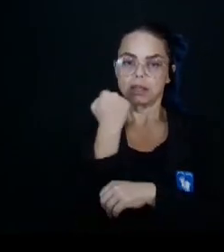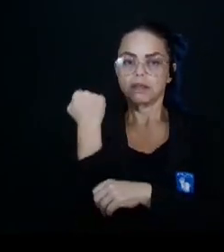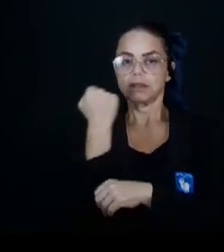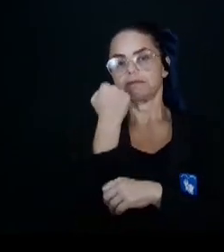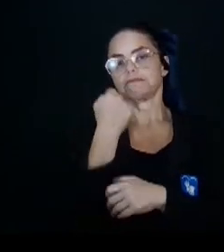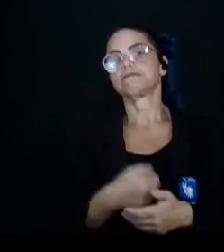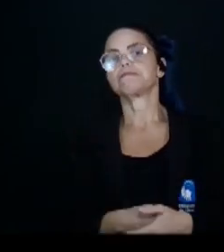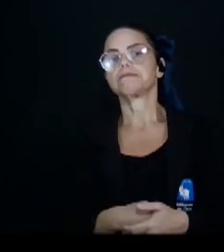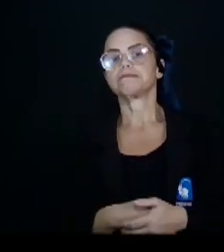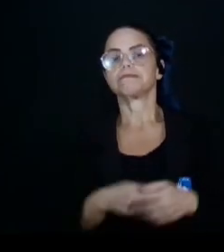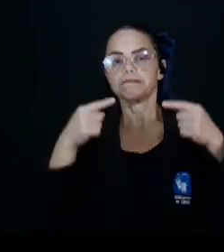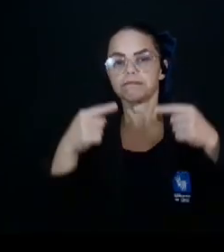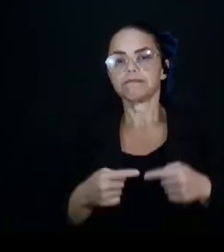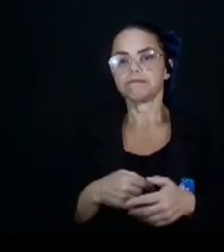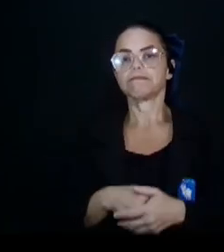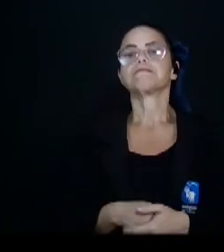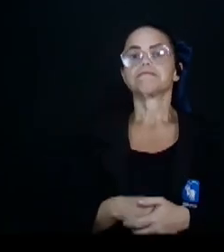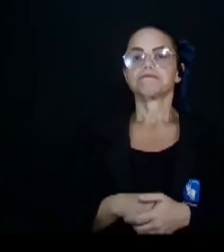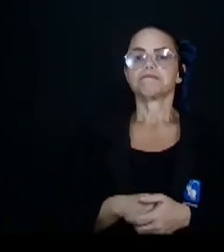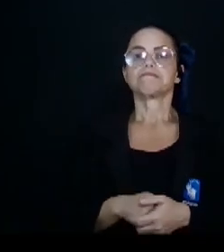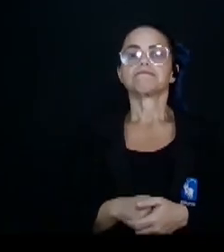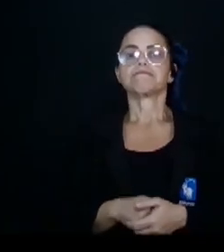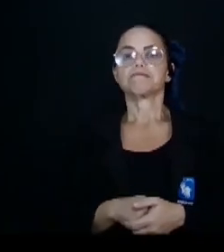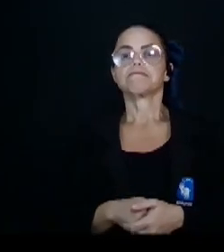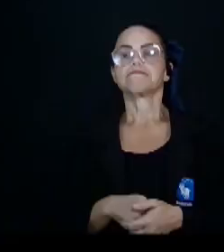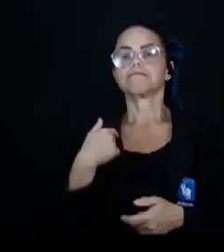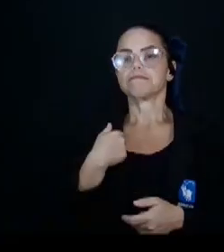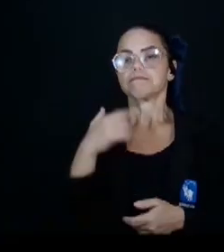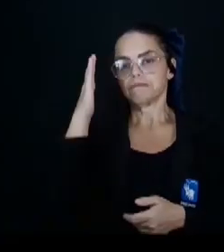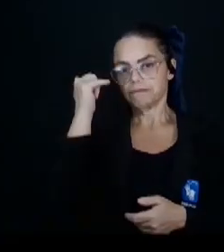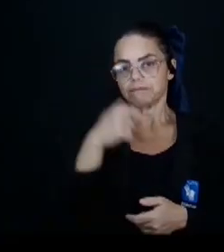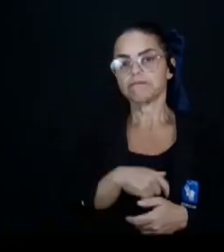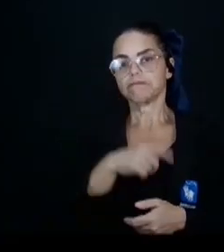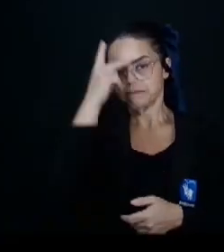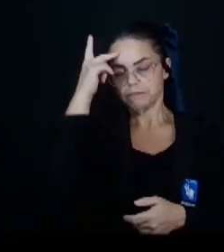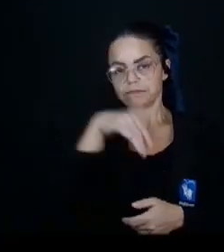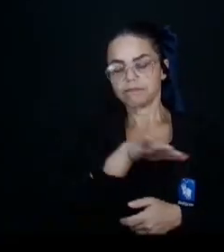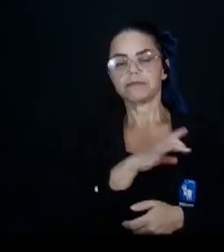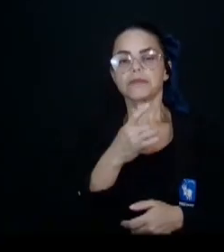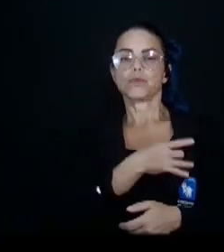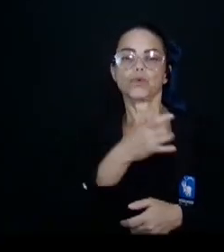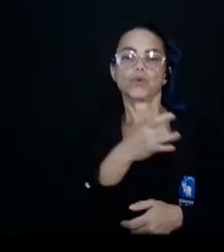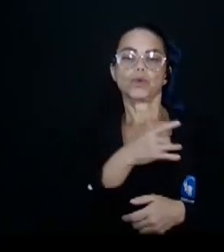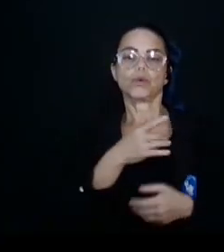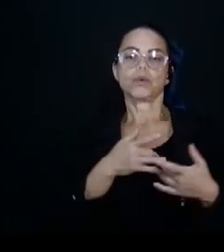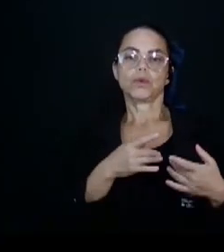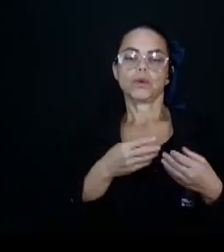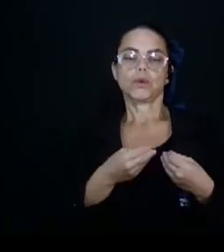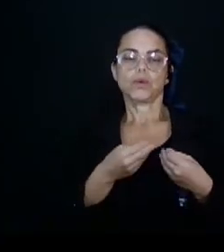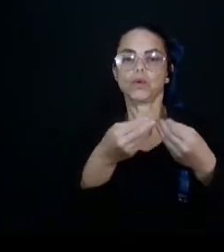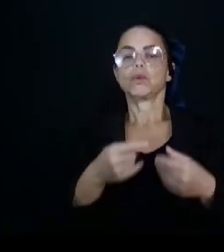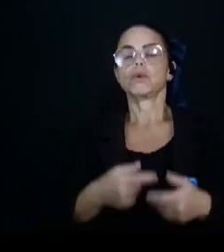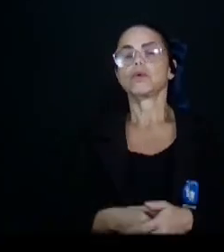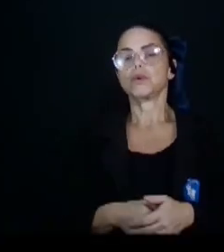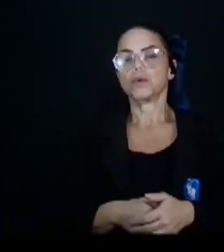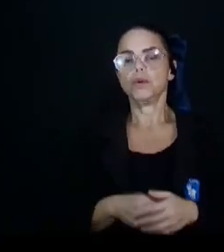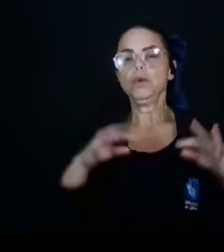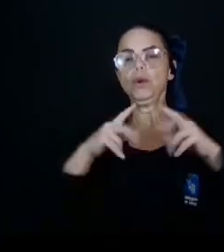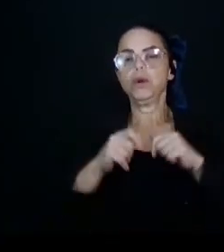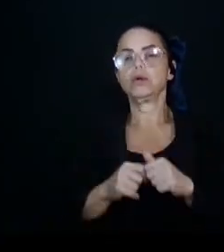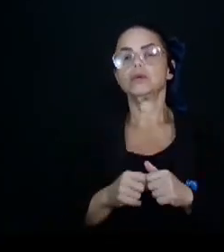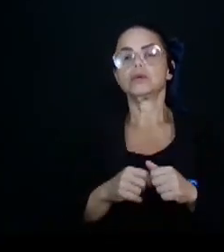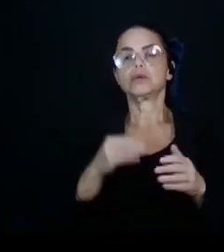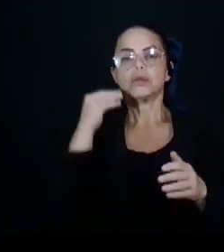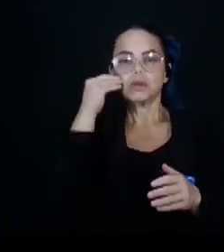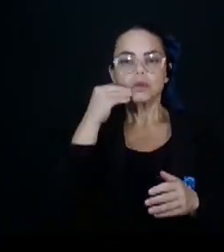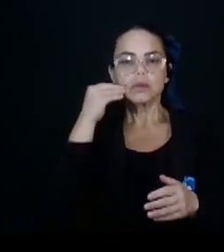para vocês, né? Cassiane, assim, eu sei que muita gente tem medo de ser doador e vale ressaltar que todos os testes antes de